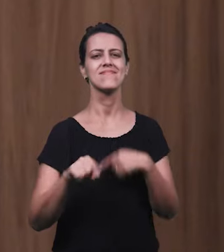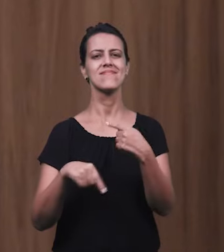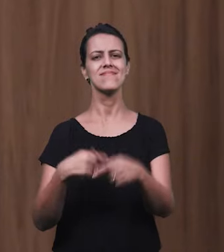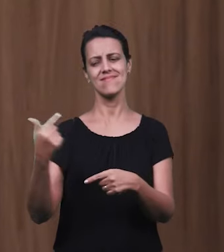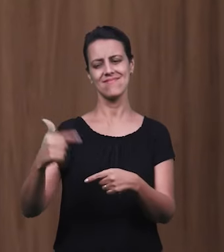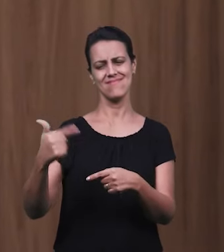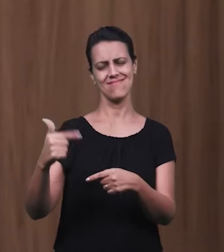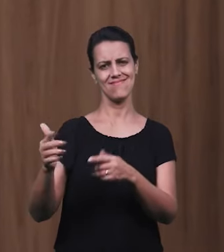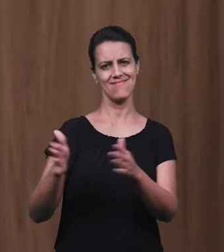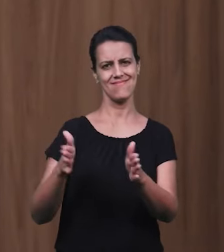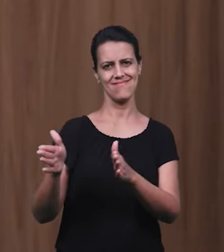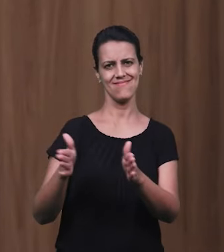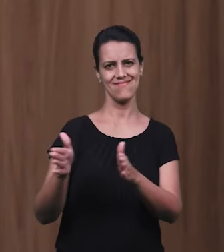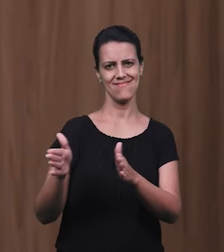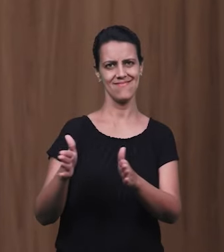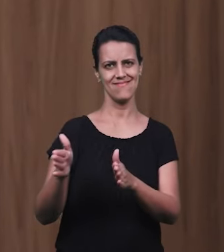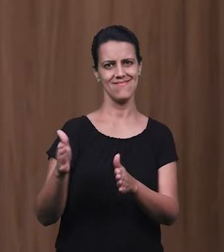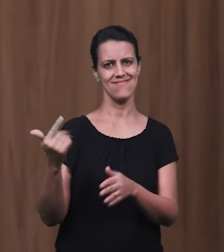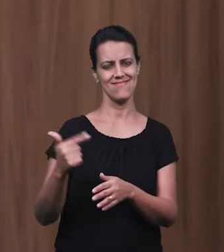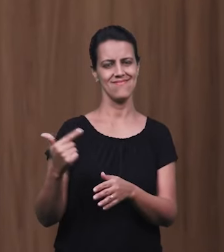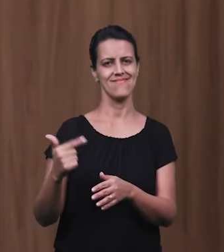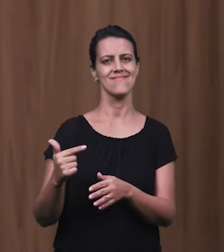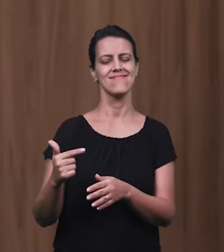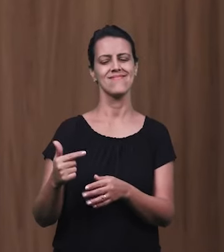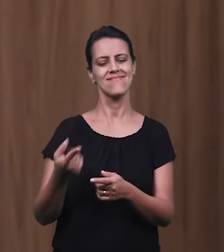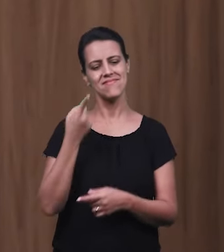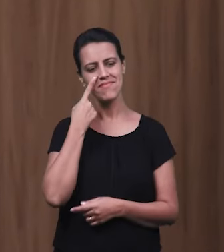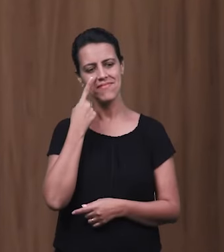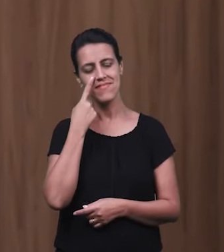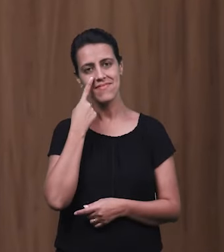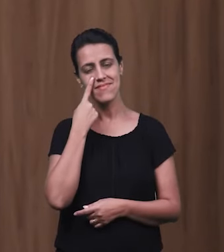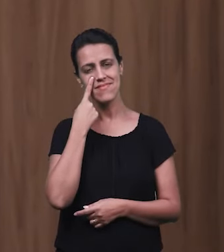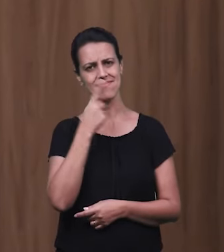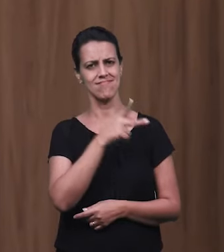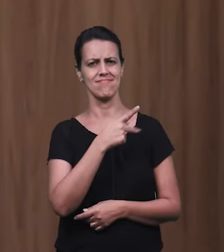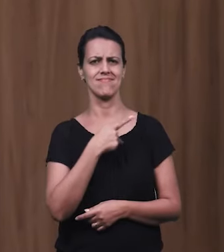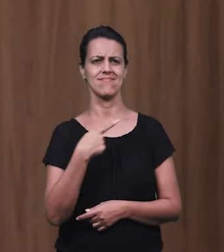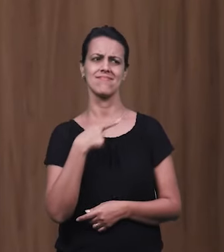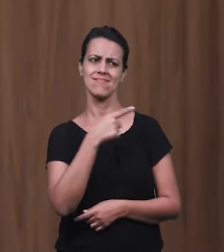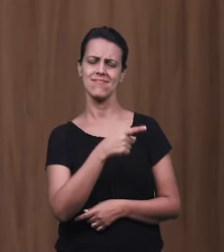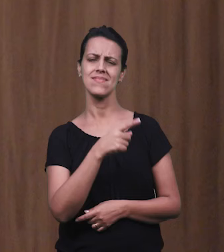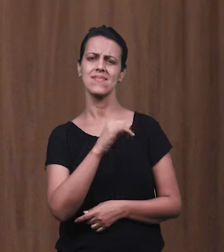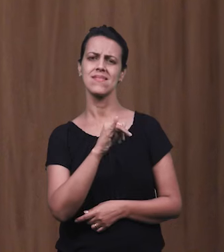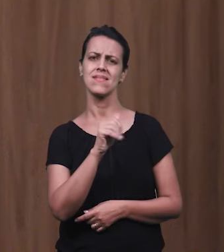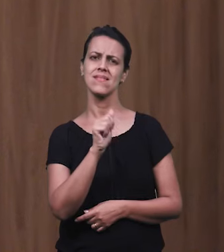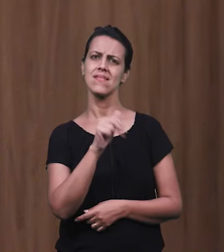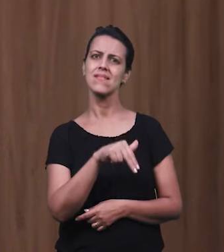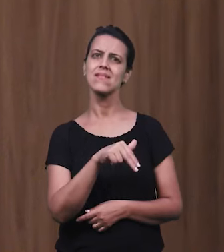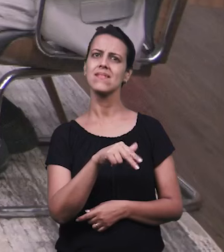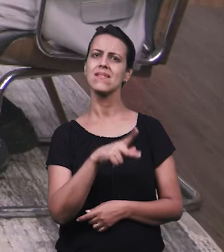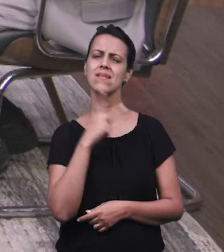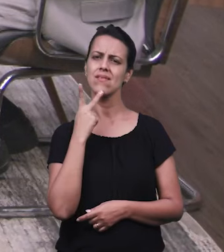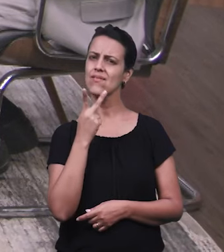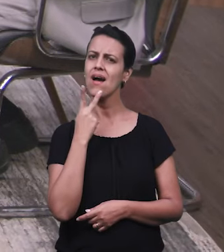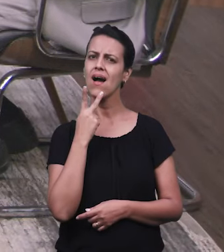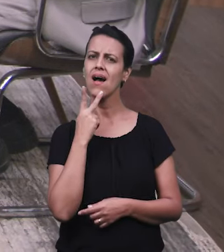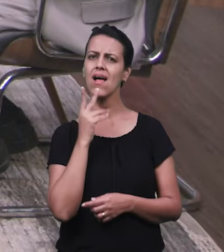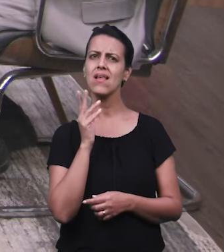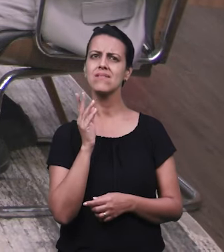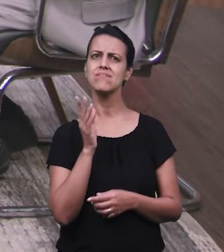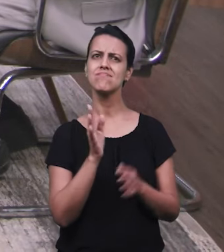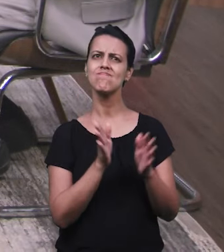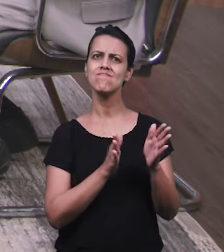aí nós vamos ver alguns, né? Inclusive o pastor Ian conta parte dessa história. Ele